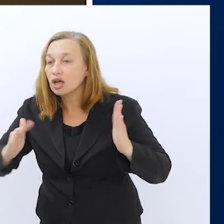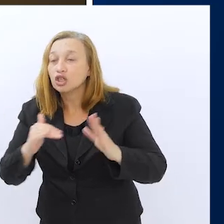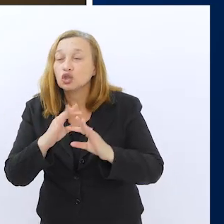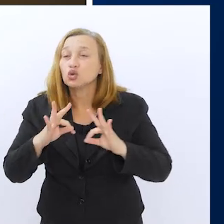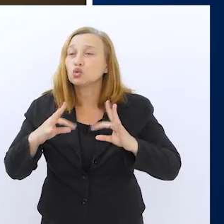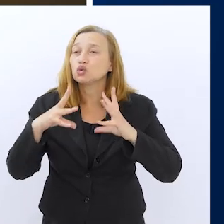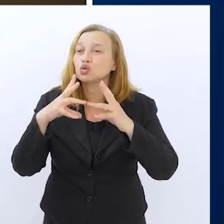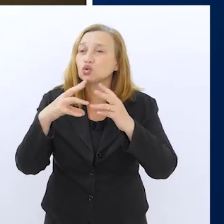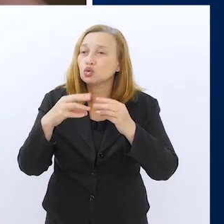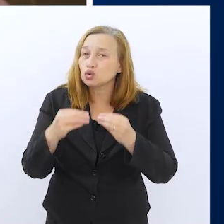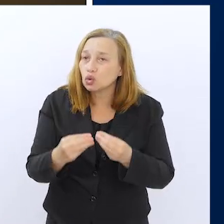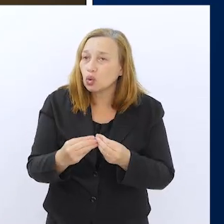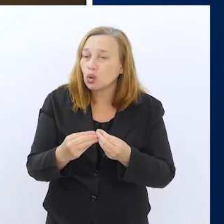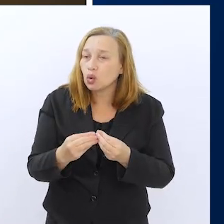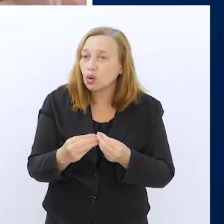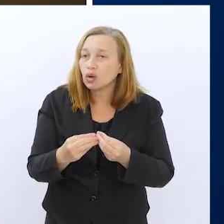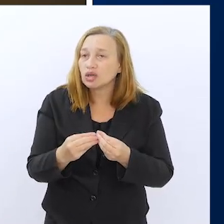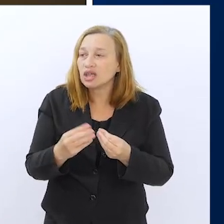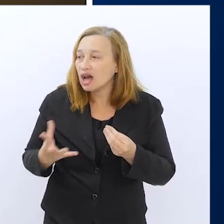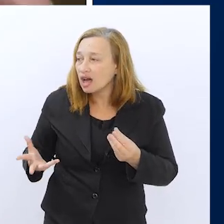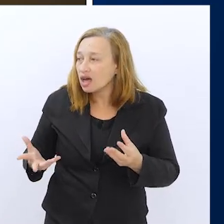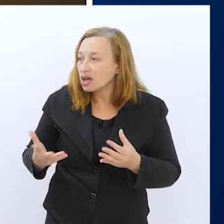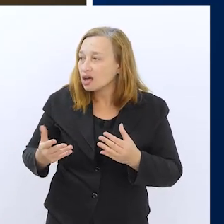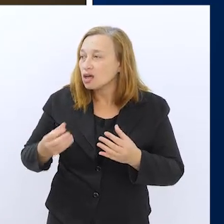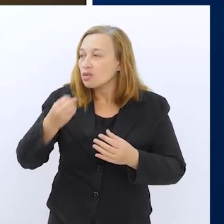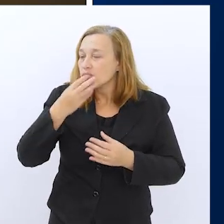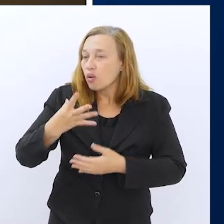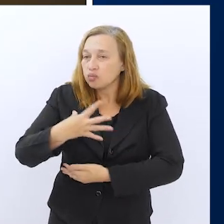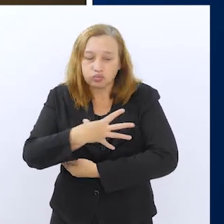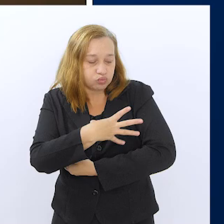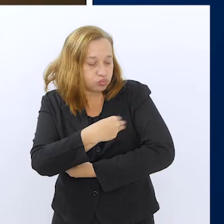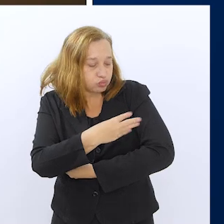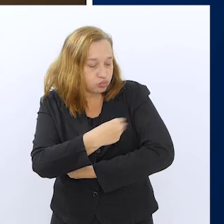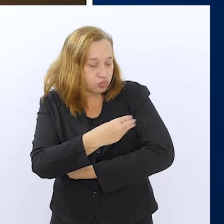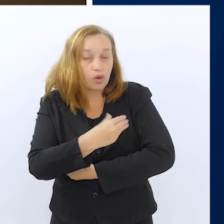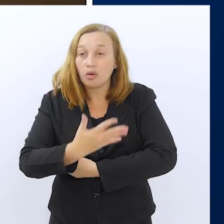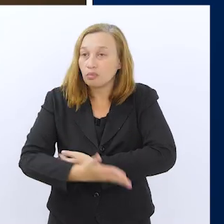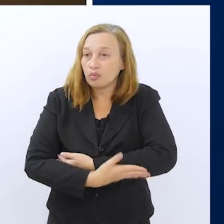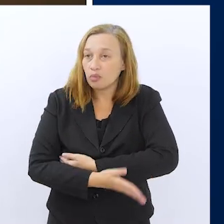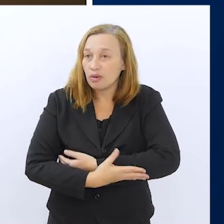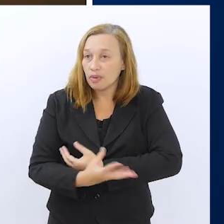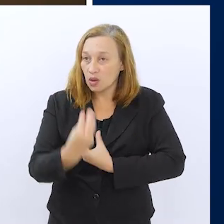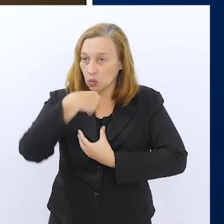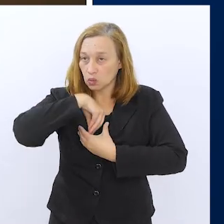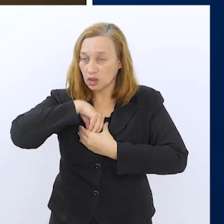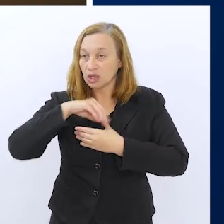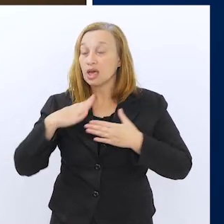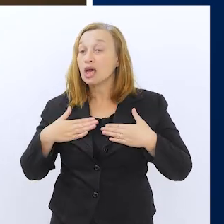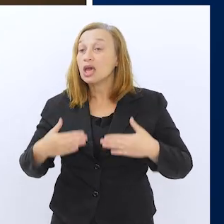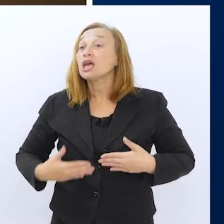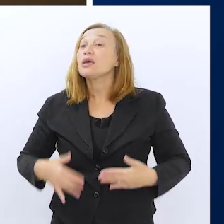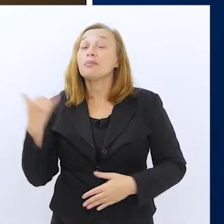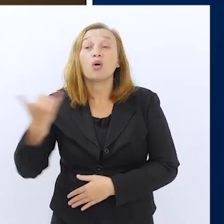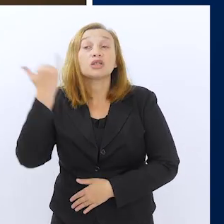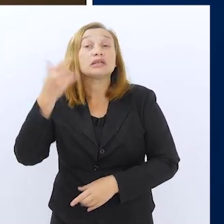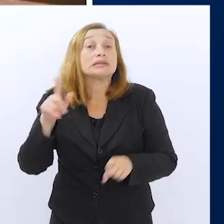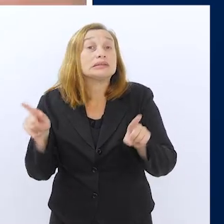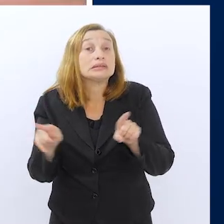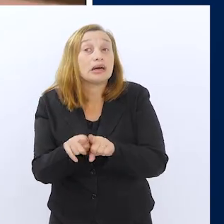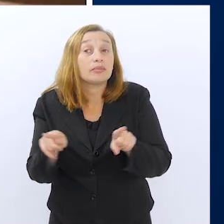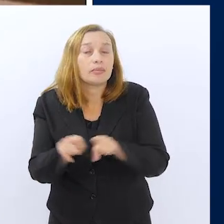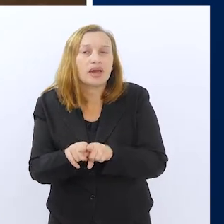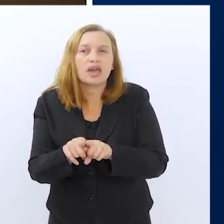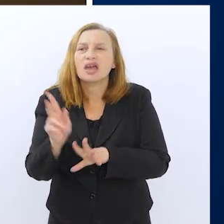prazo, né? Que tudo dos benefícios que o leite materno vai gerar ali no organismo desse bebê, né? E uma